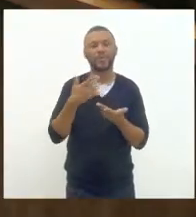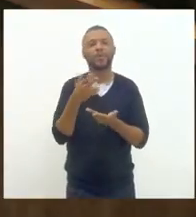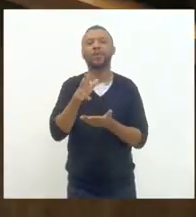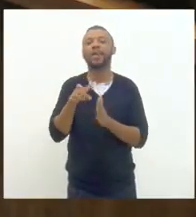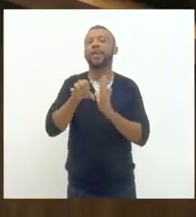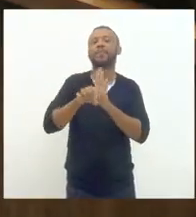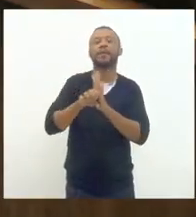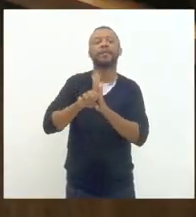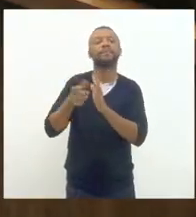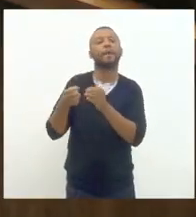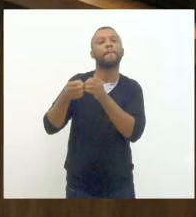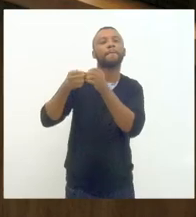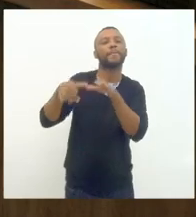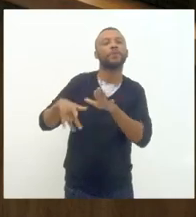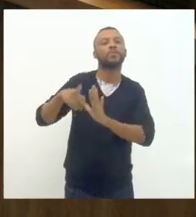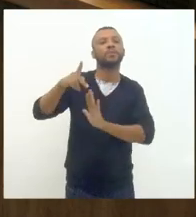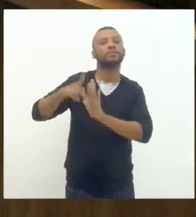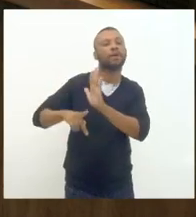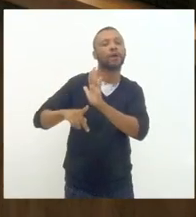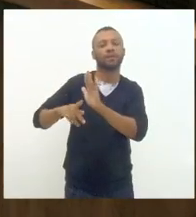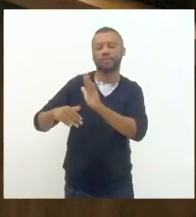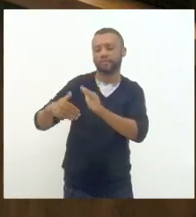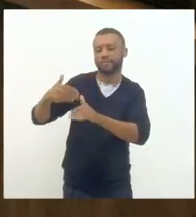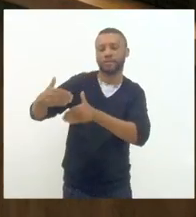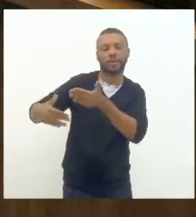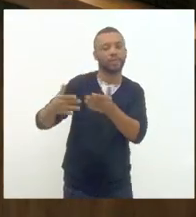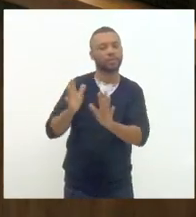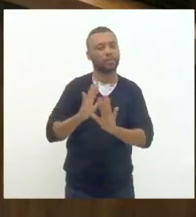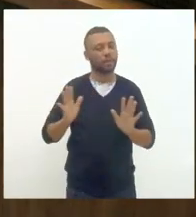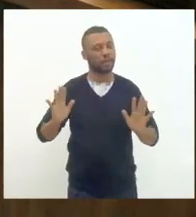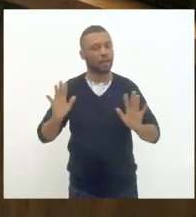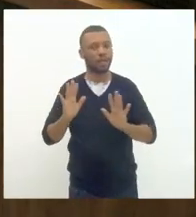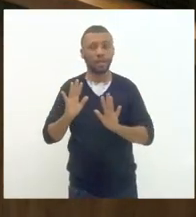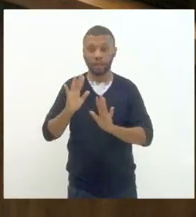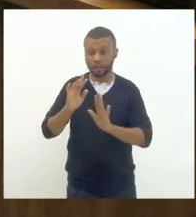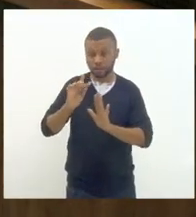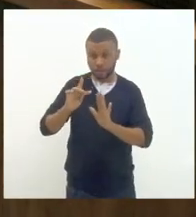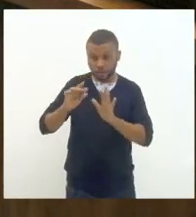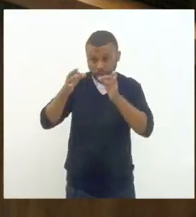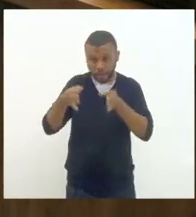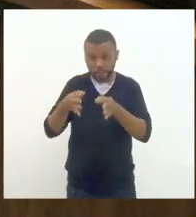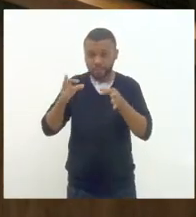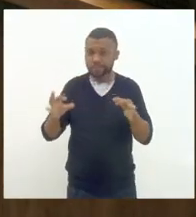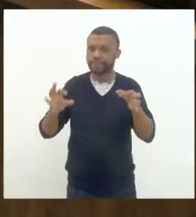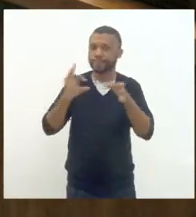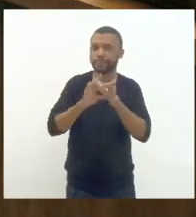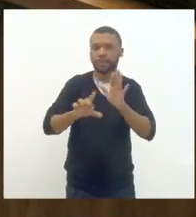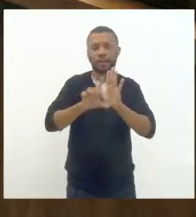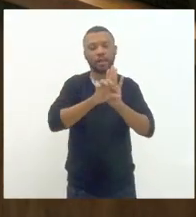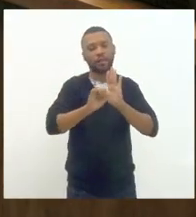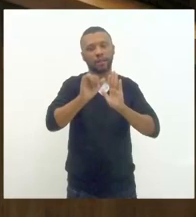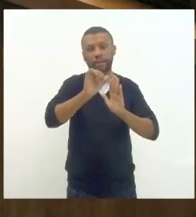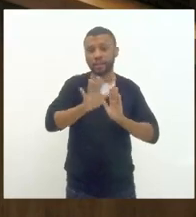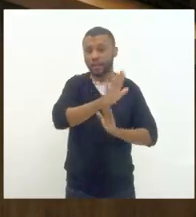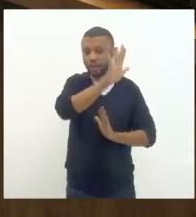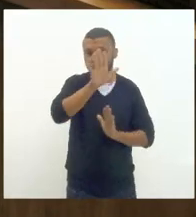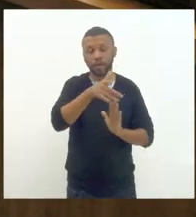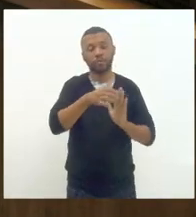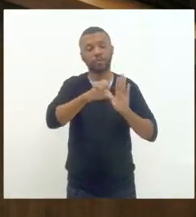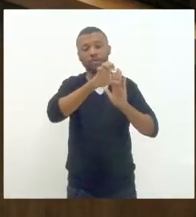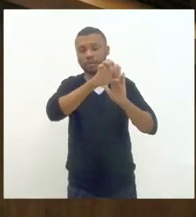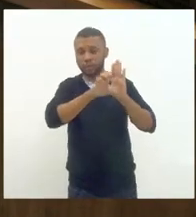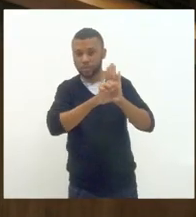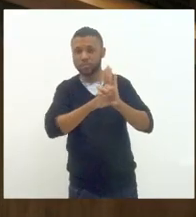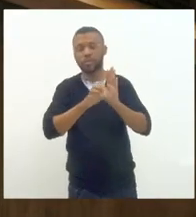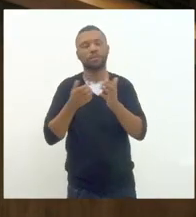depreciar, prejudicar a tramitação do projeto, de fato, são para agregar, vincular a legislação nacional do Estatuto da